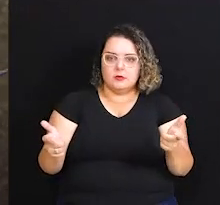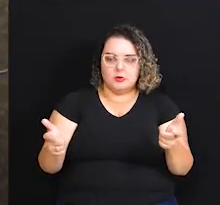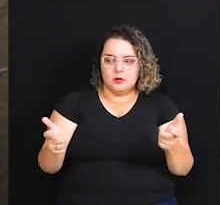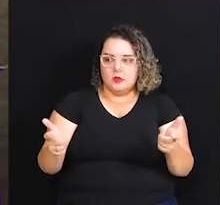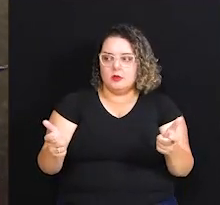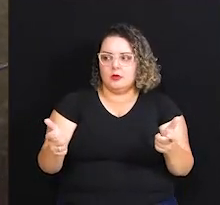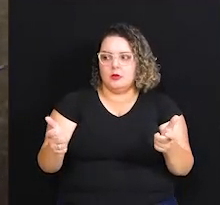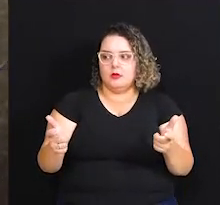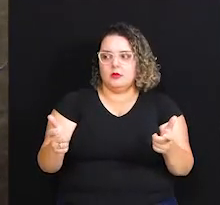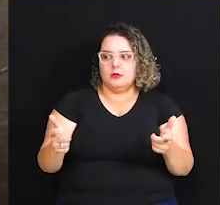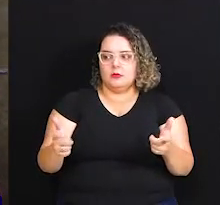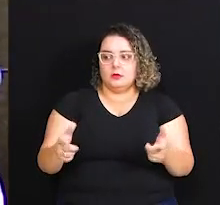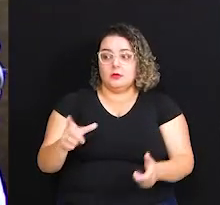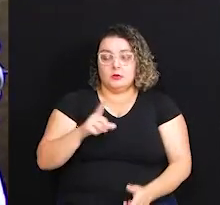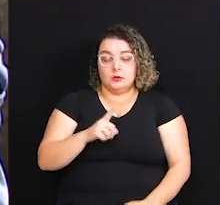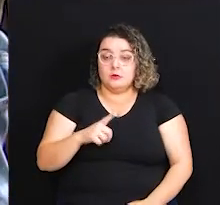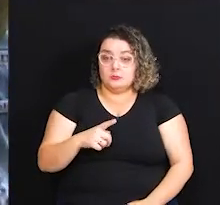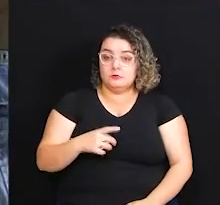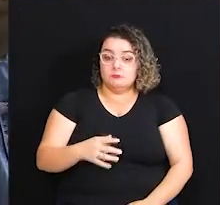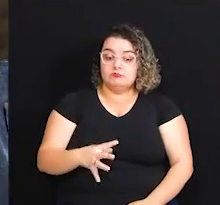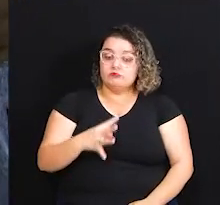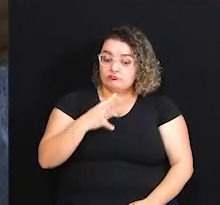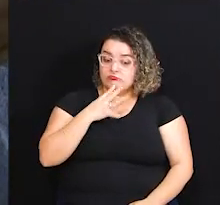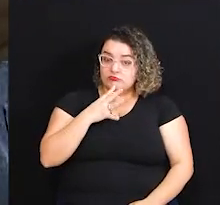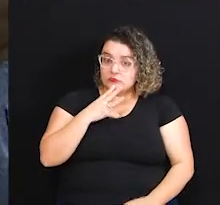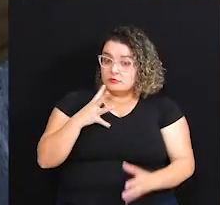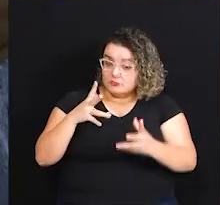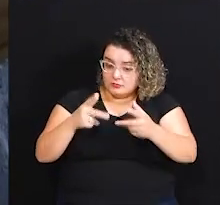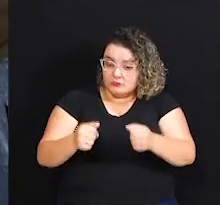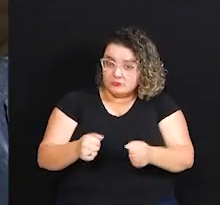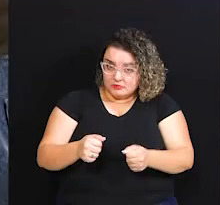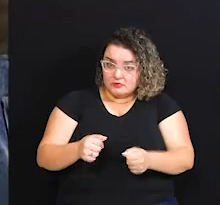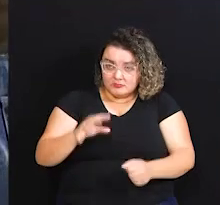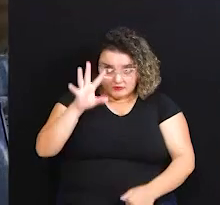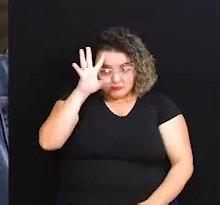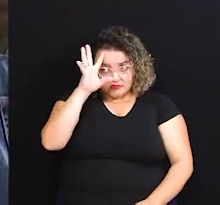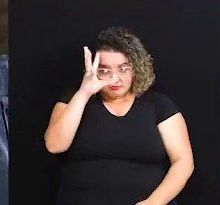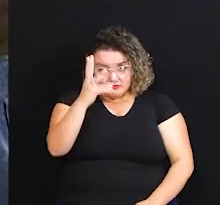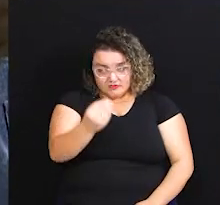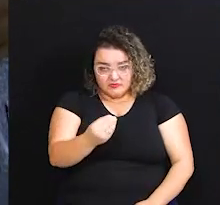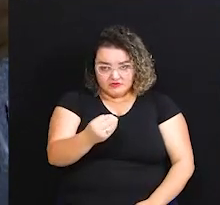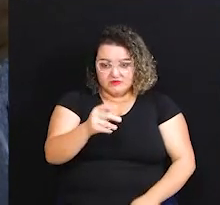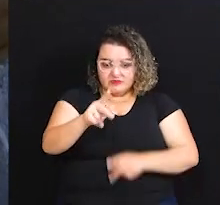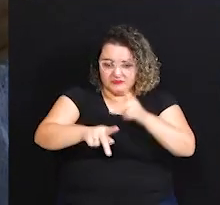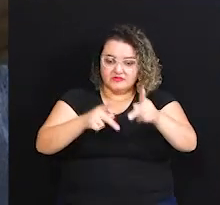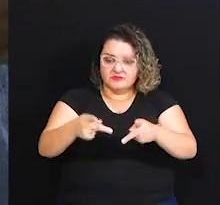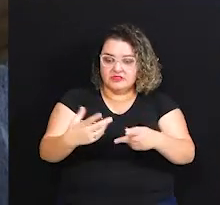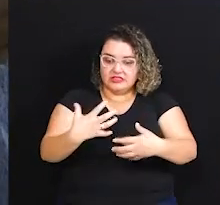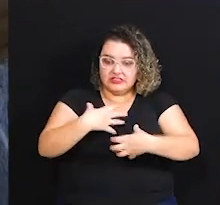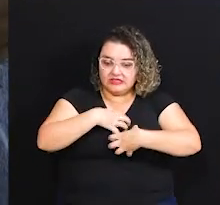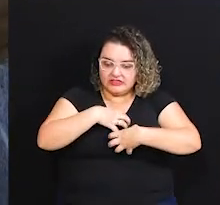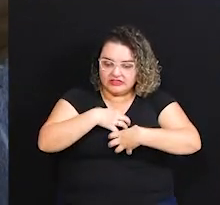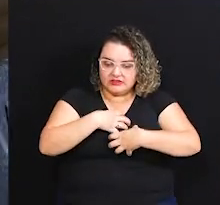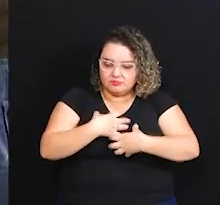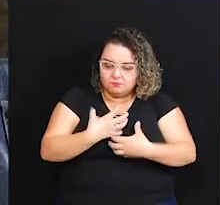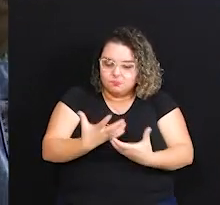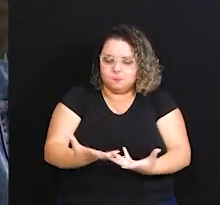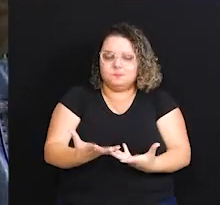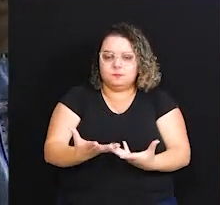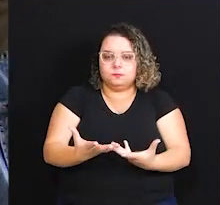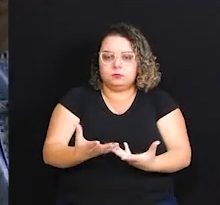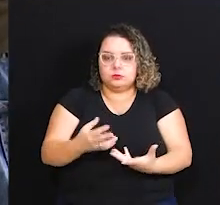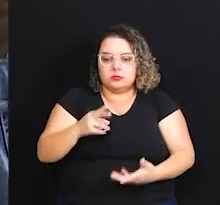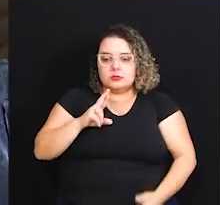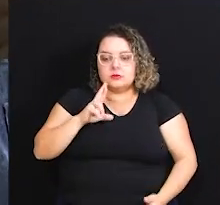gente trazer esse conhecimento para a população se sensibilizar, para a gente começar a